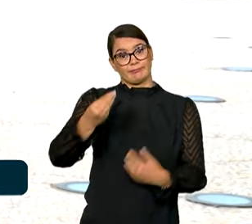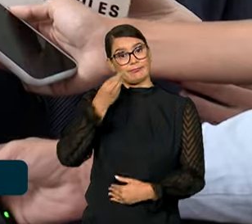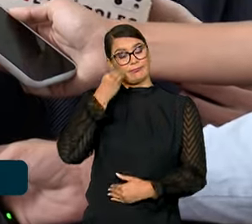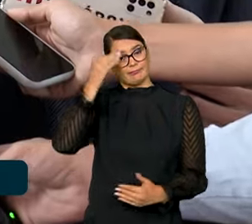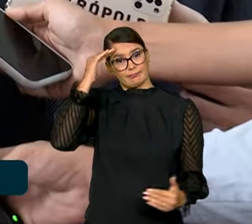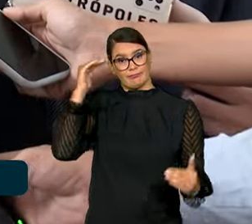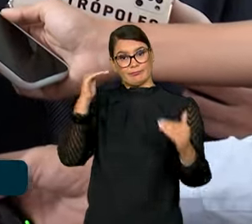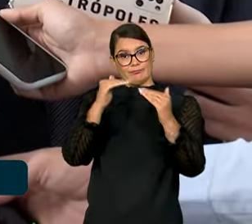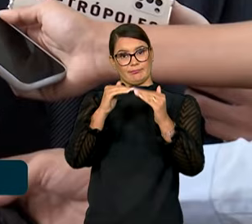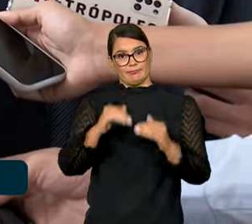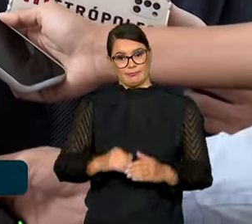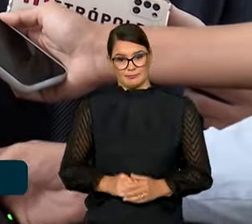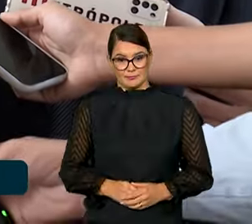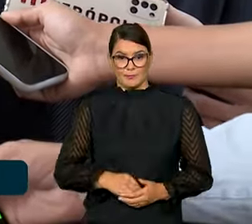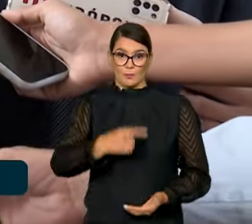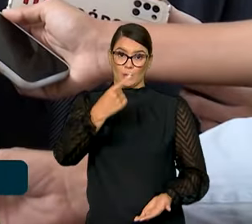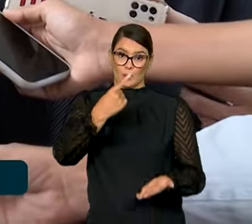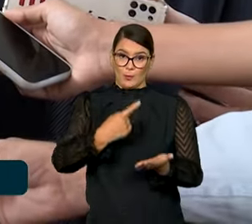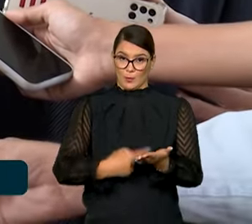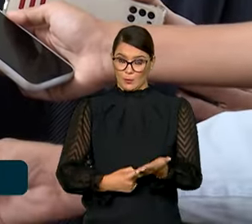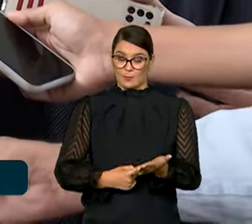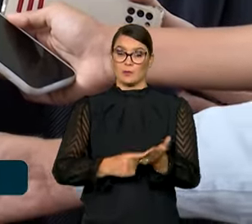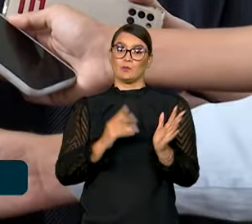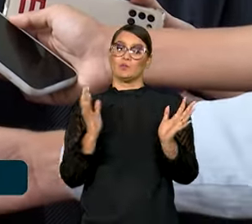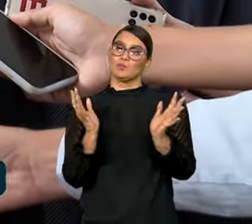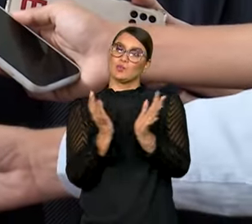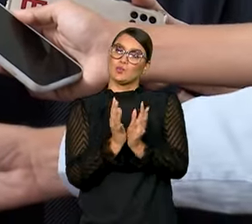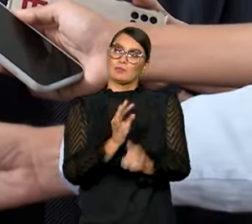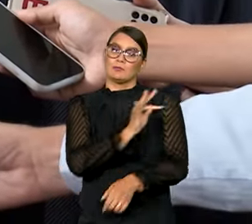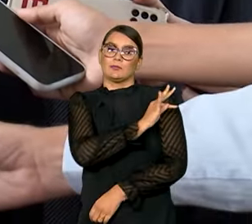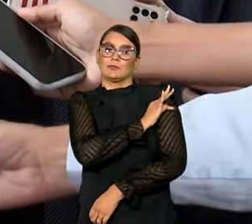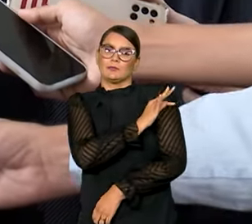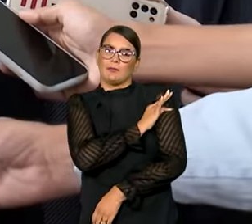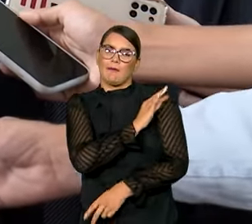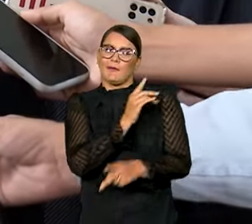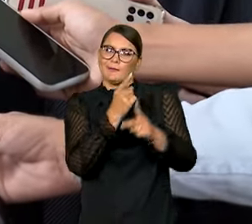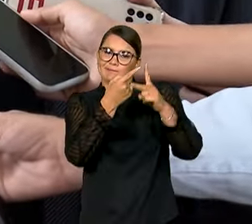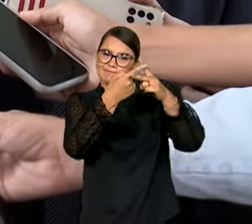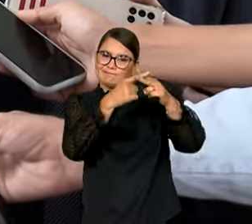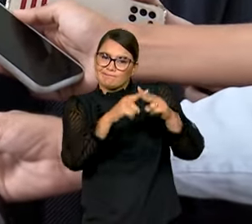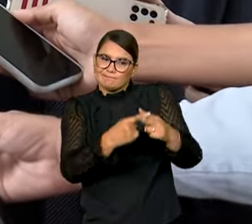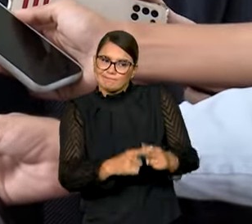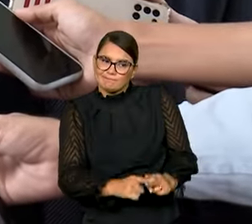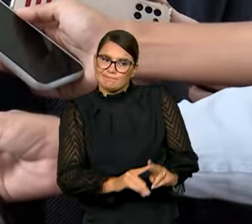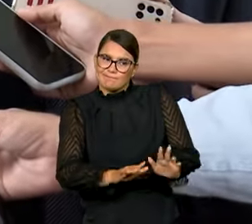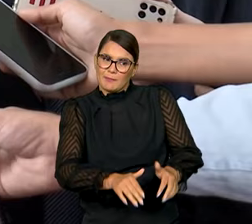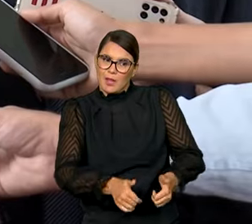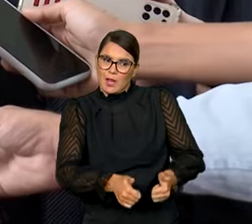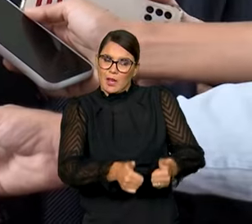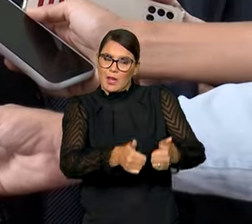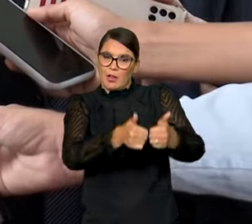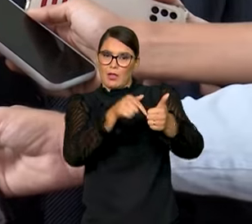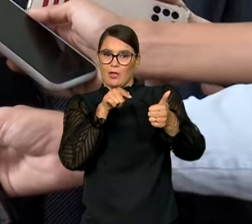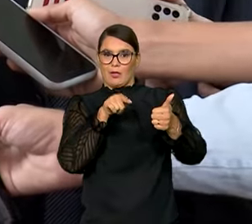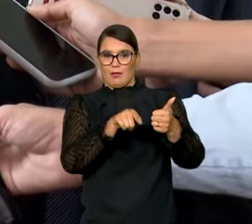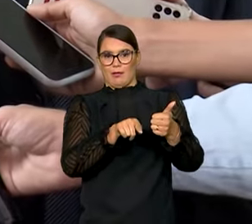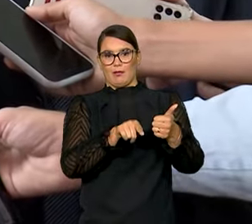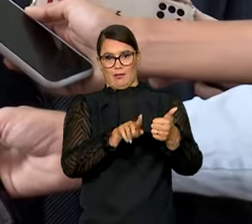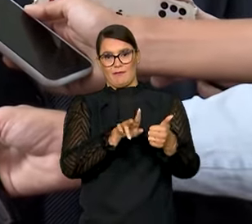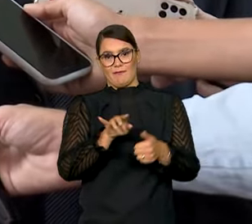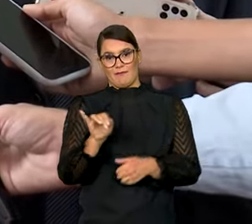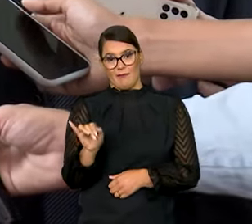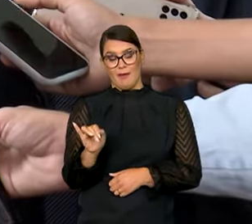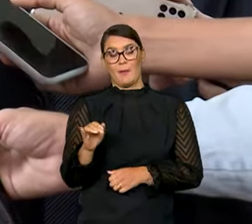consenso. Combinamos de as equipes técnicas aprimorar, aperfeiçoar esse processo e